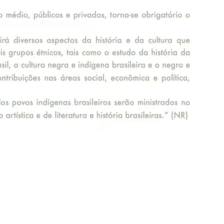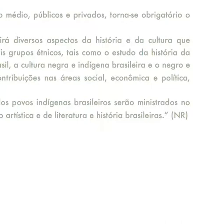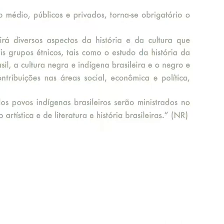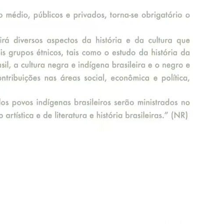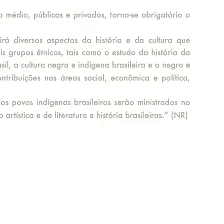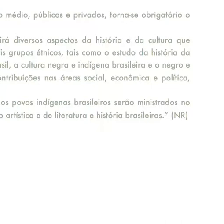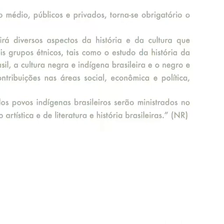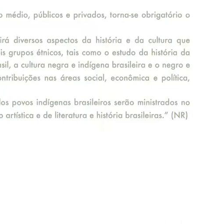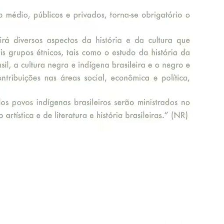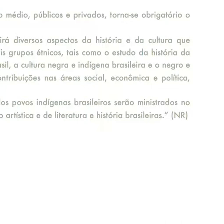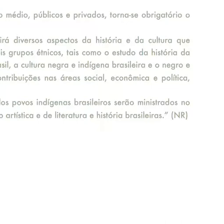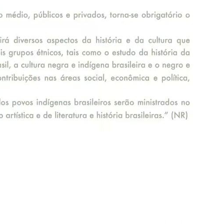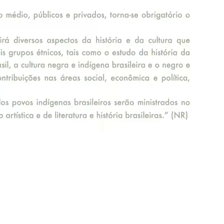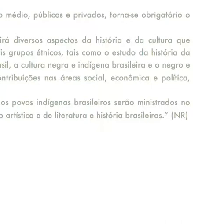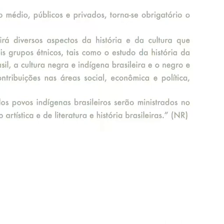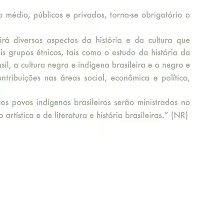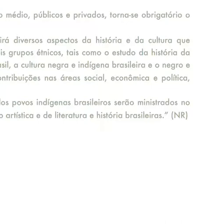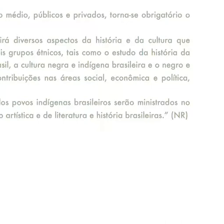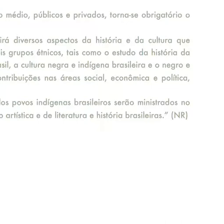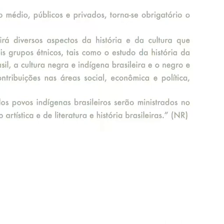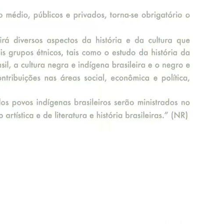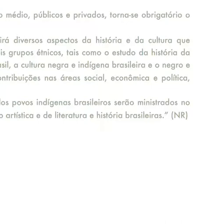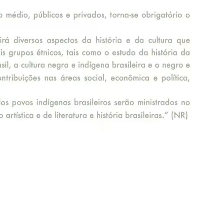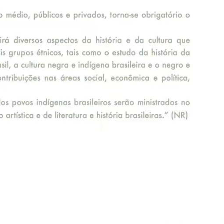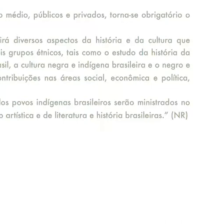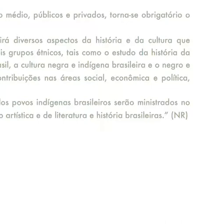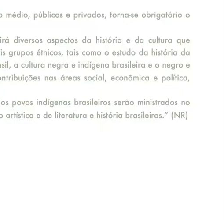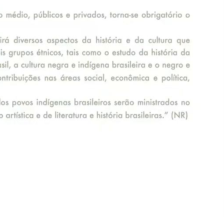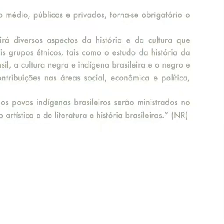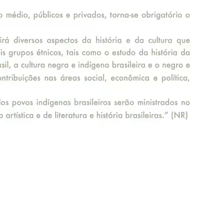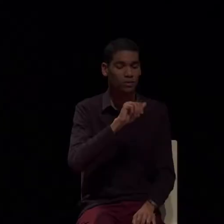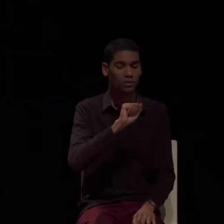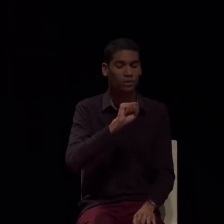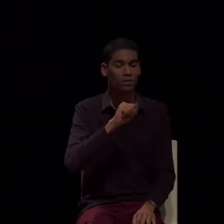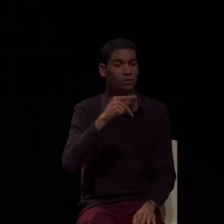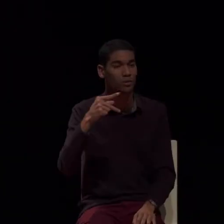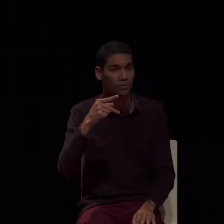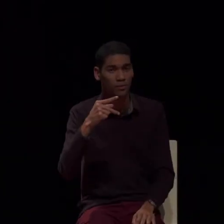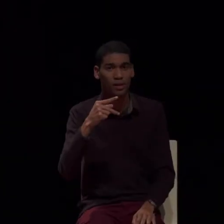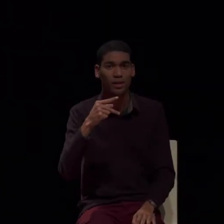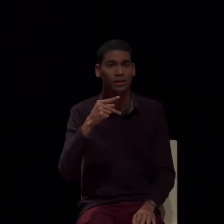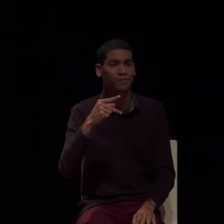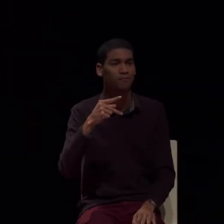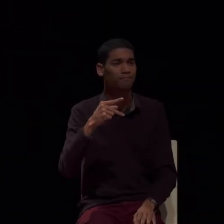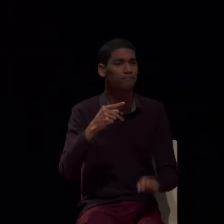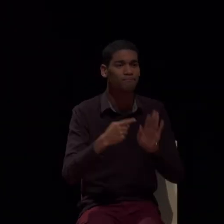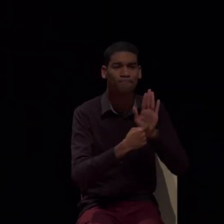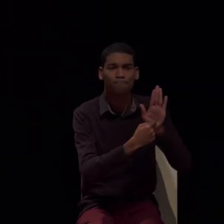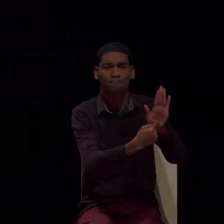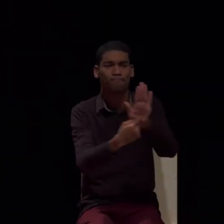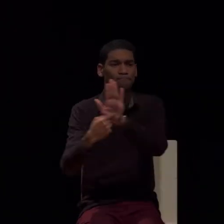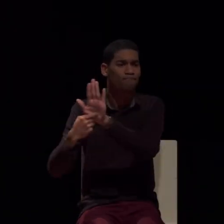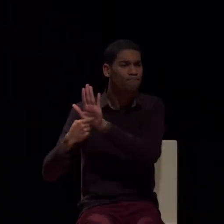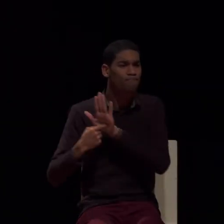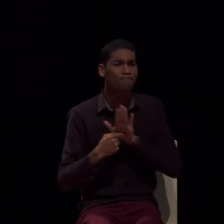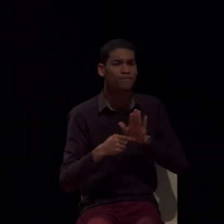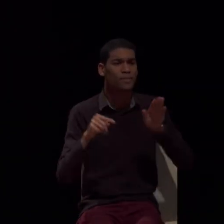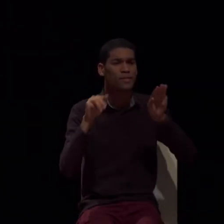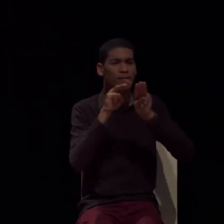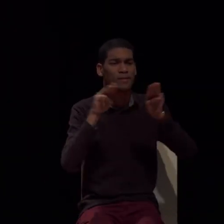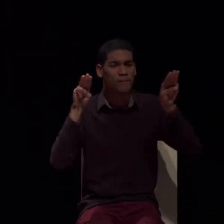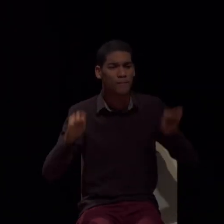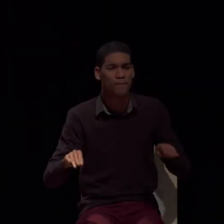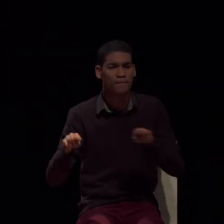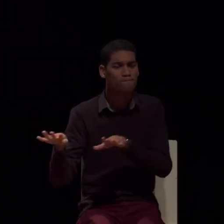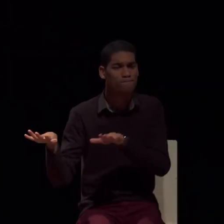espaço considerando o alcance que o mas que tem considerando o lugar que que estamos